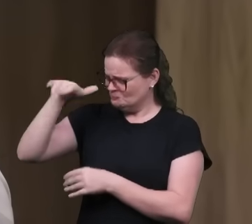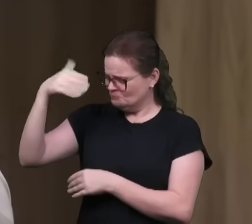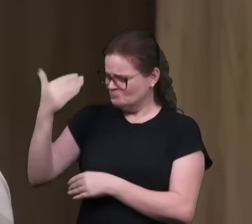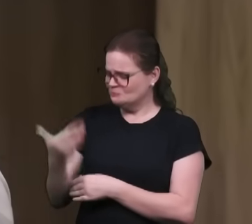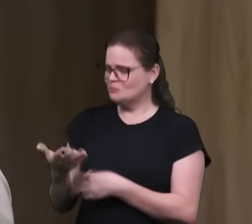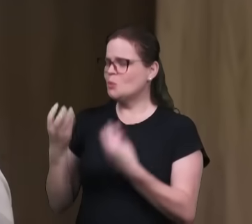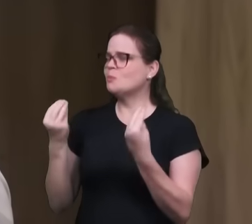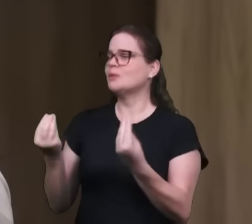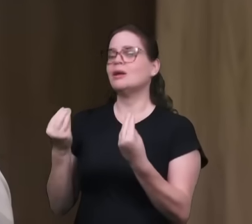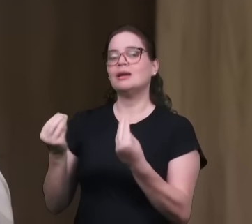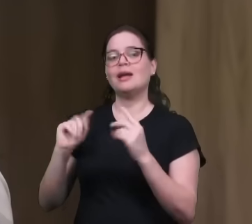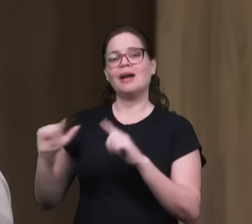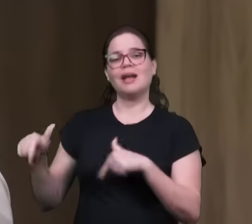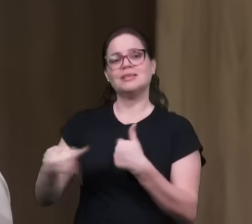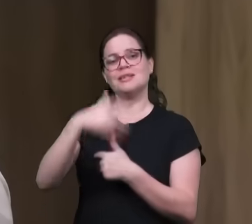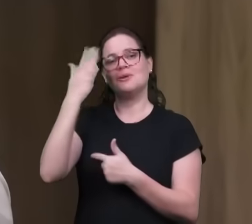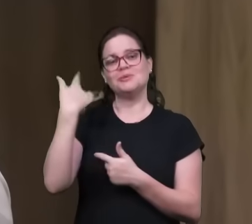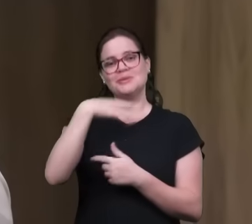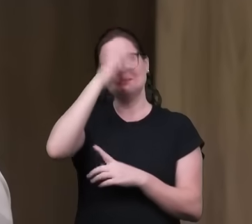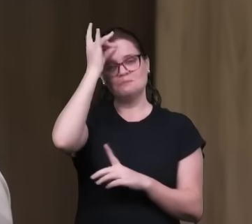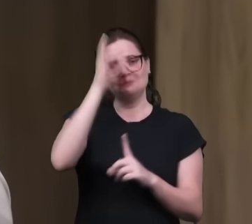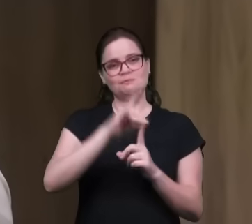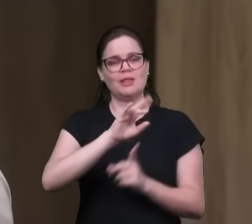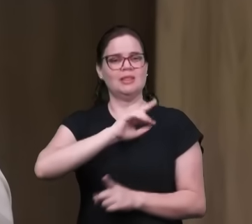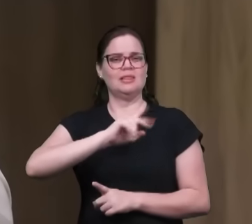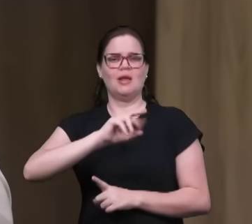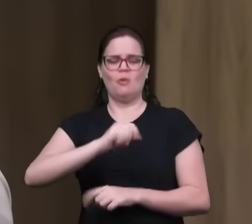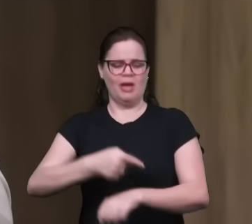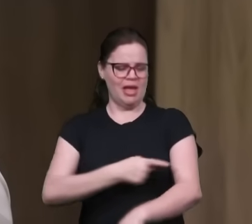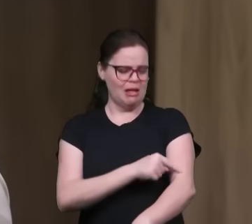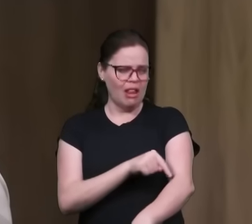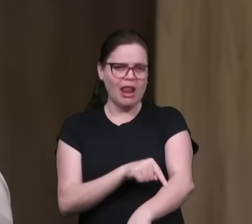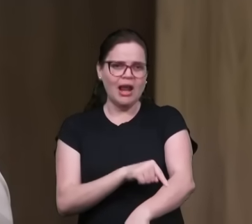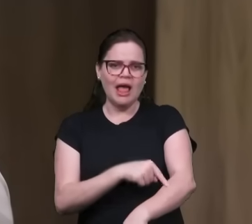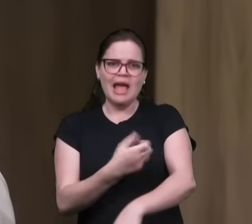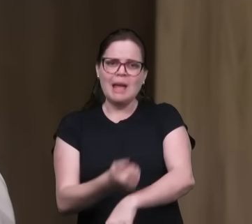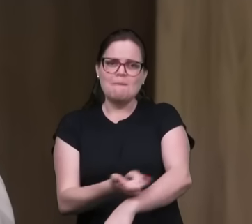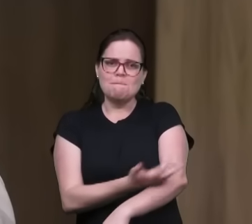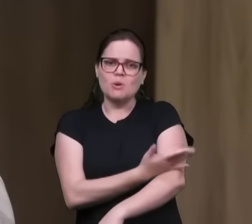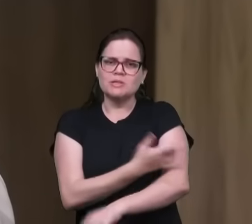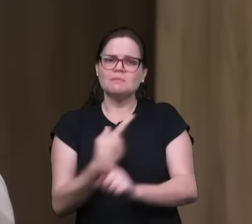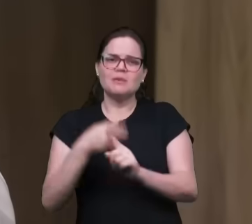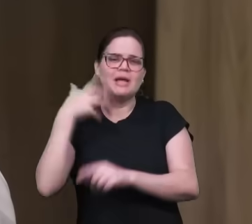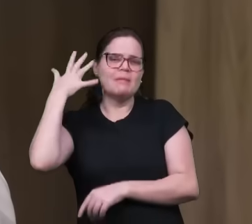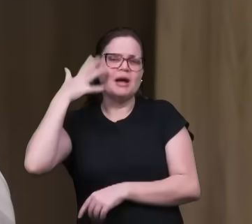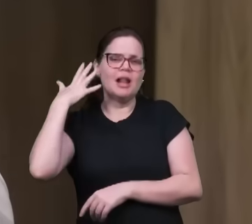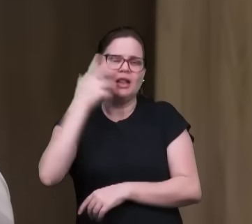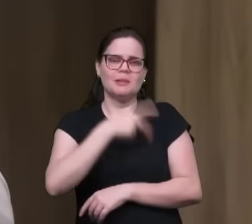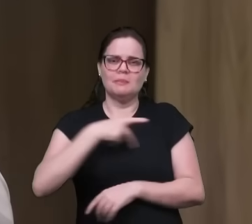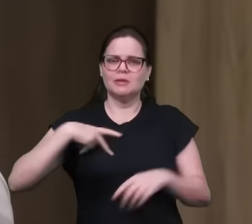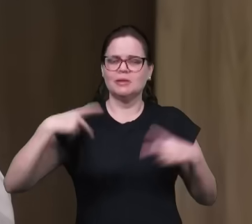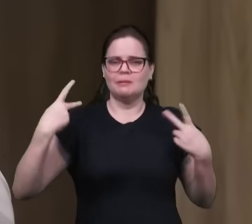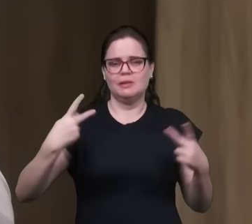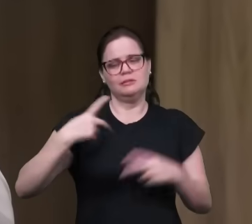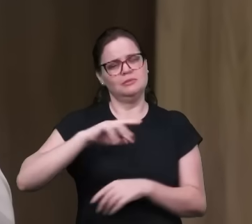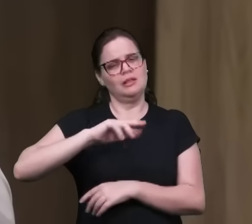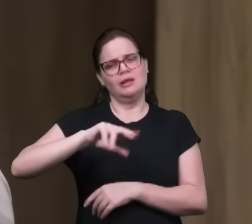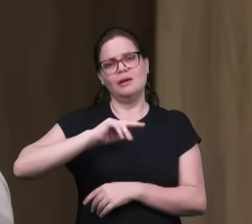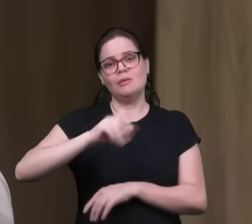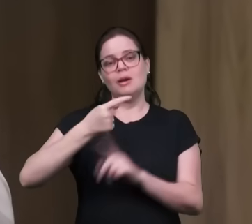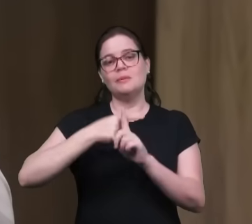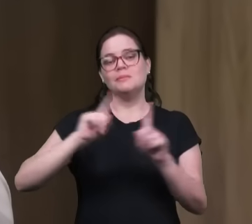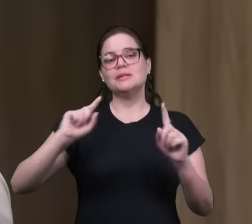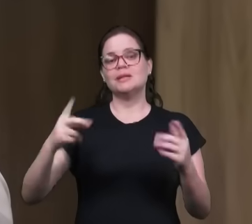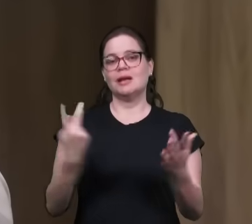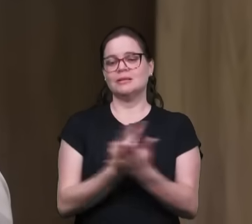uma operação do Espírito Santo, não é um convencimento do discurso que o pastor está fazendo, ou da pregação, mas é aquilo que o Espírito